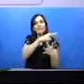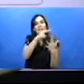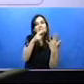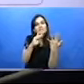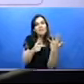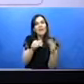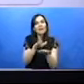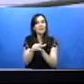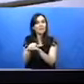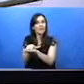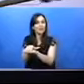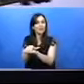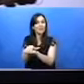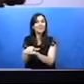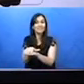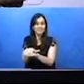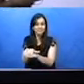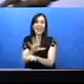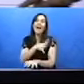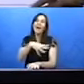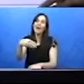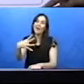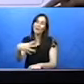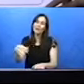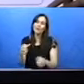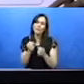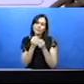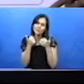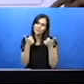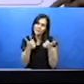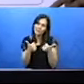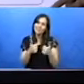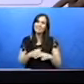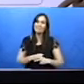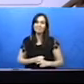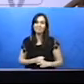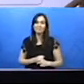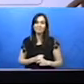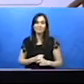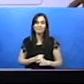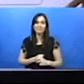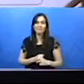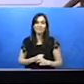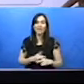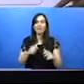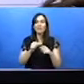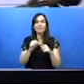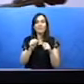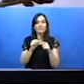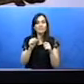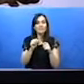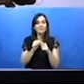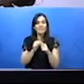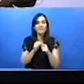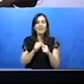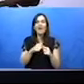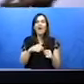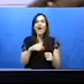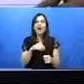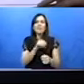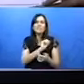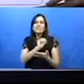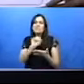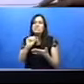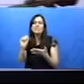nós acabamos de falar, é a água-viva. Nós vamos fazer a construção desta